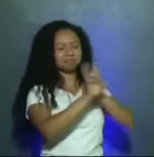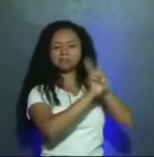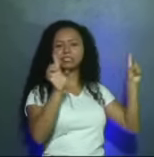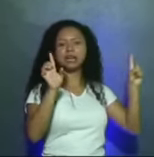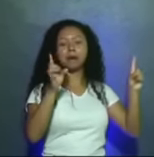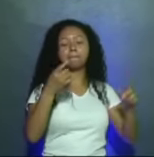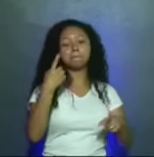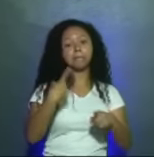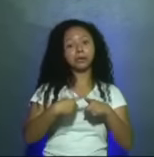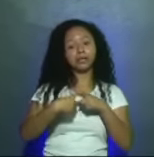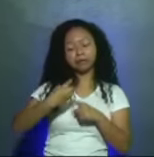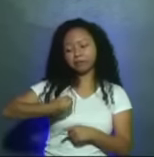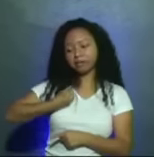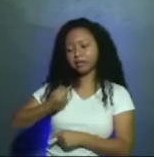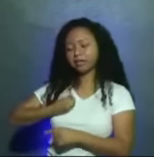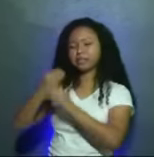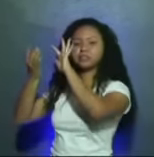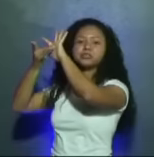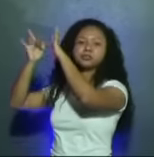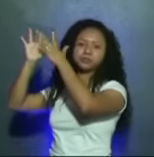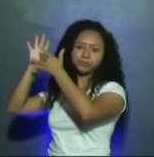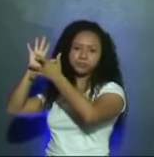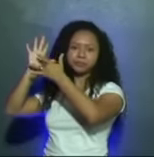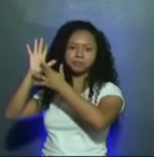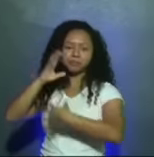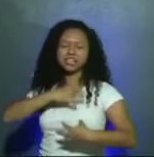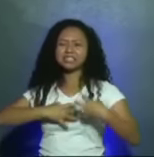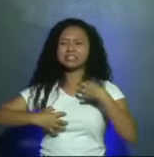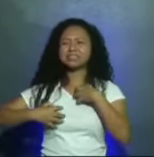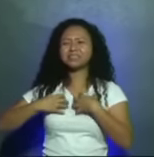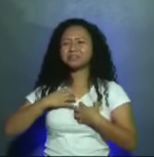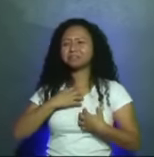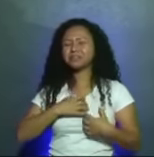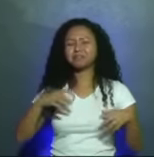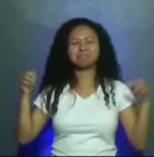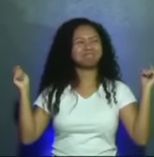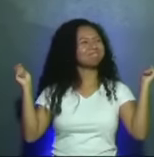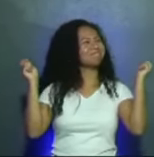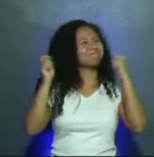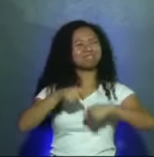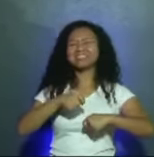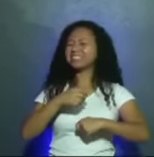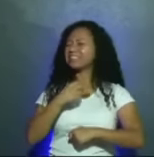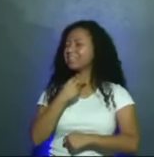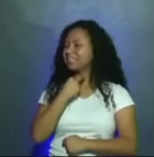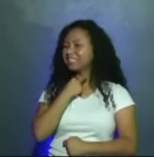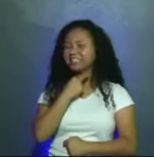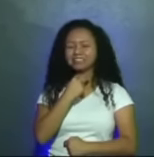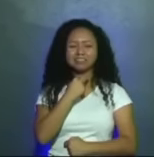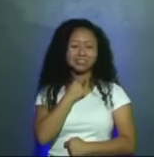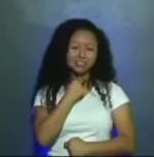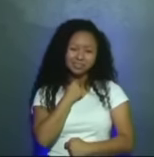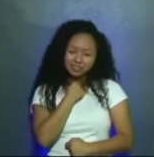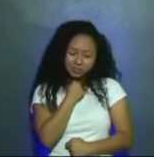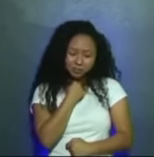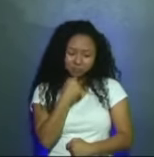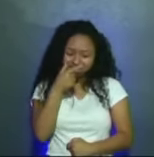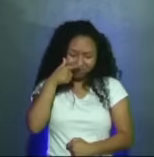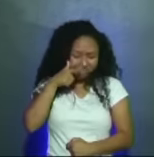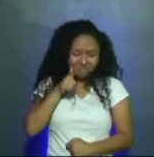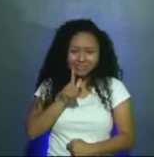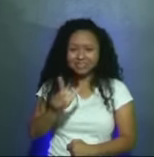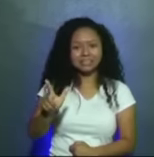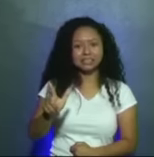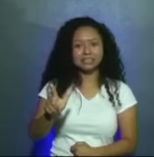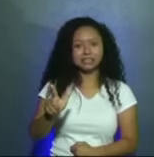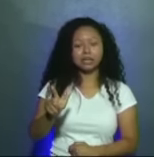Jesus. Aleluia. Sentimentos de incapacidade. Você pensa assim, ah, eu não dou conta. Olha o que a Bíblia